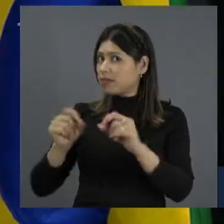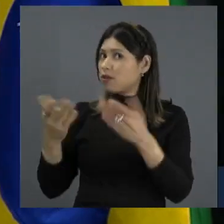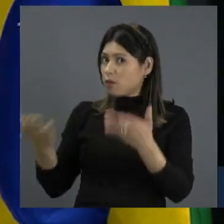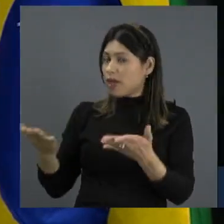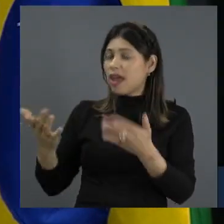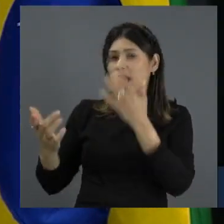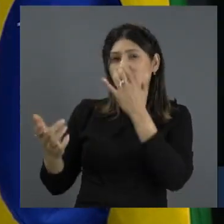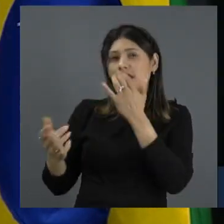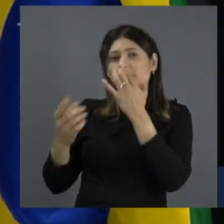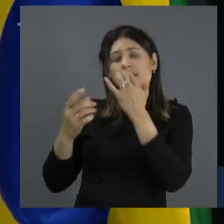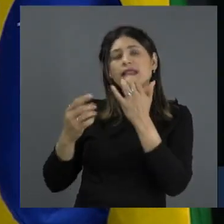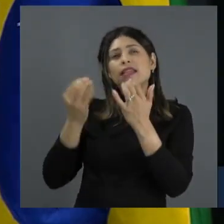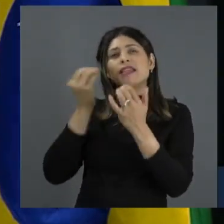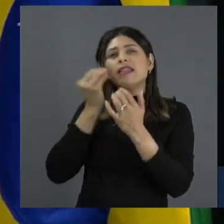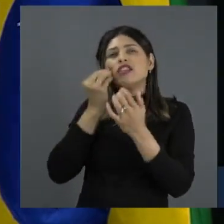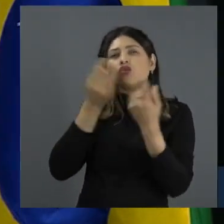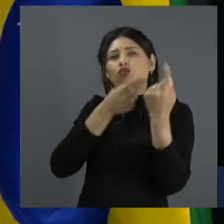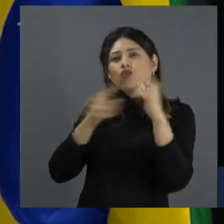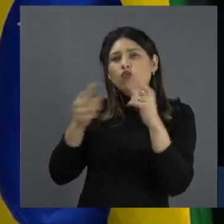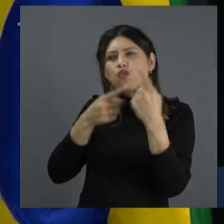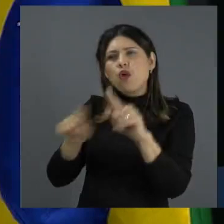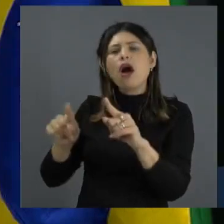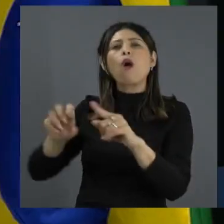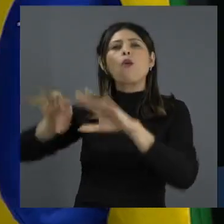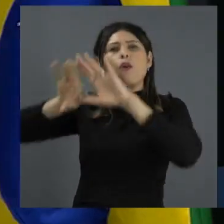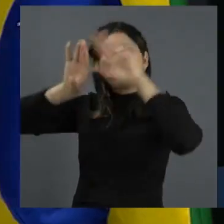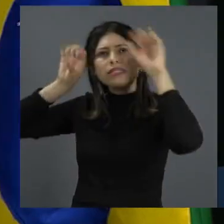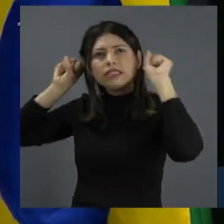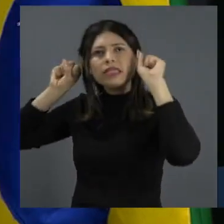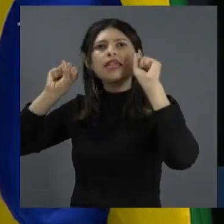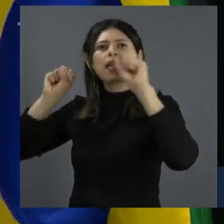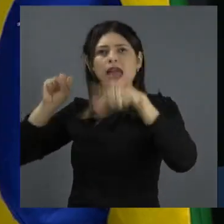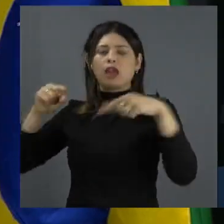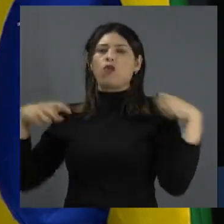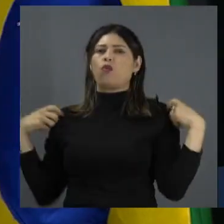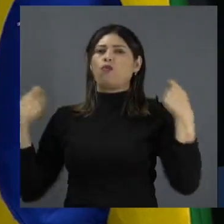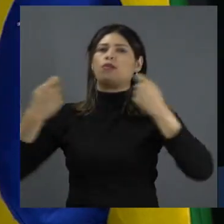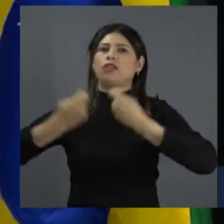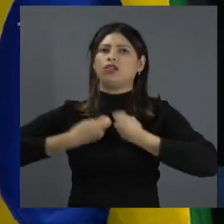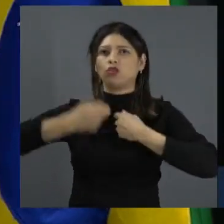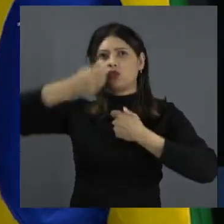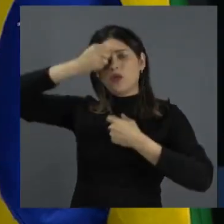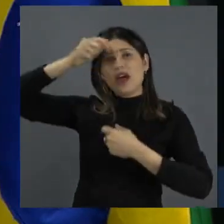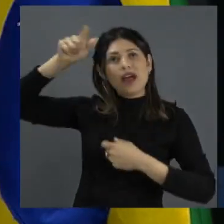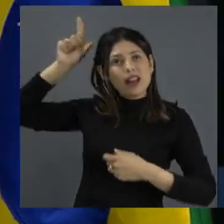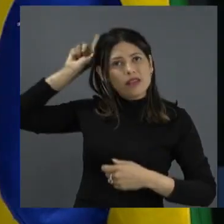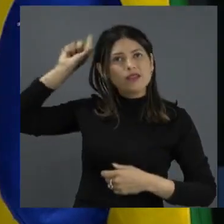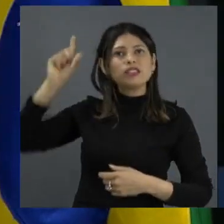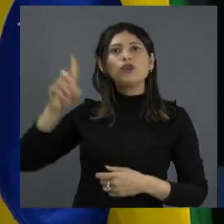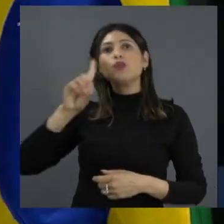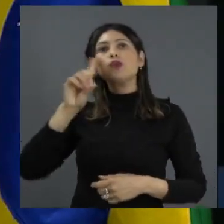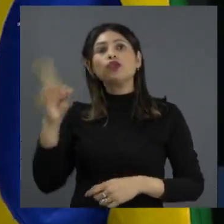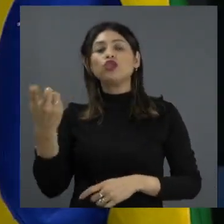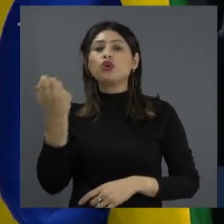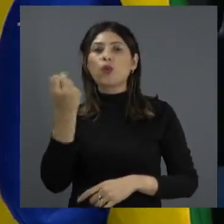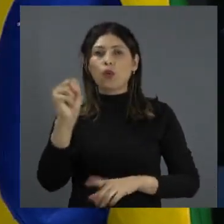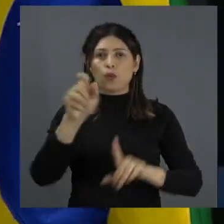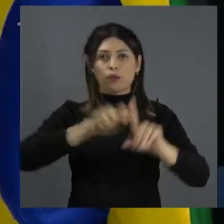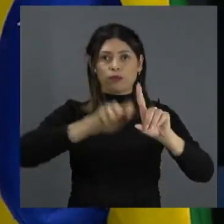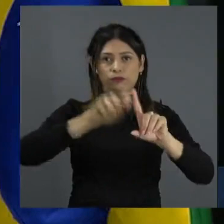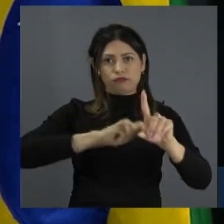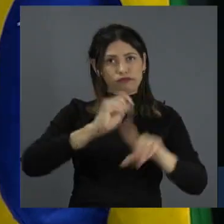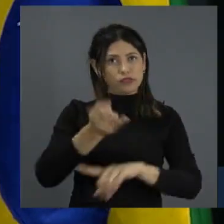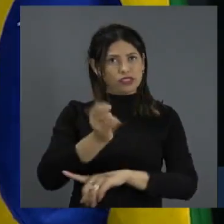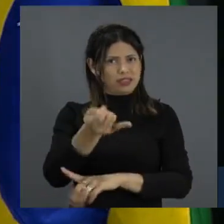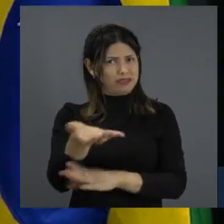com destaque para os abusos cometidos pelo ministro Alexandre de Moraes no inquérito do 8 de janeiro.